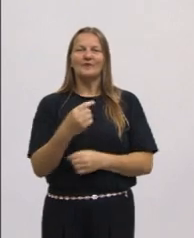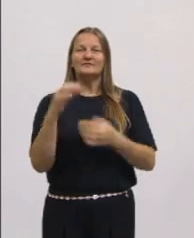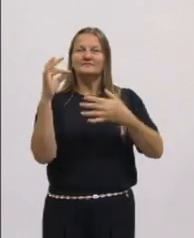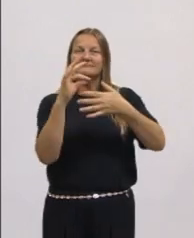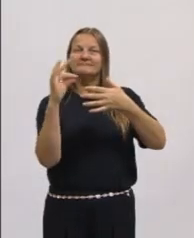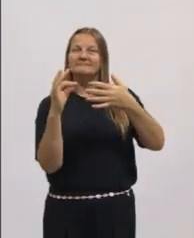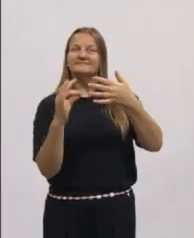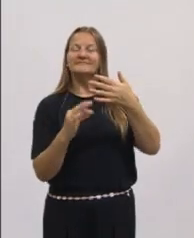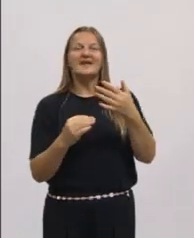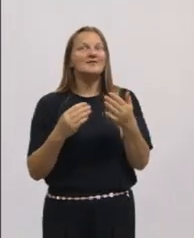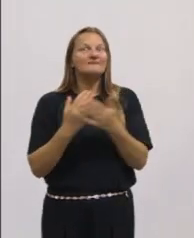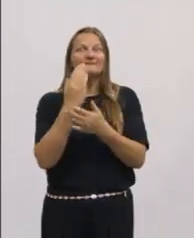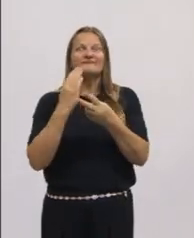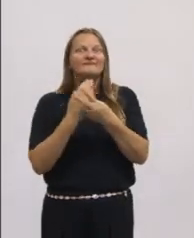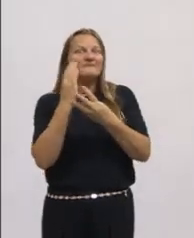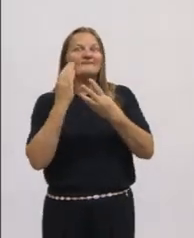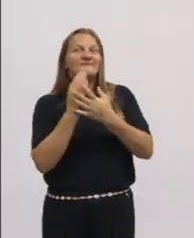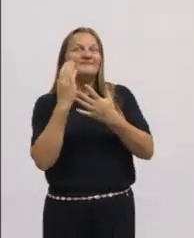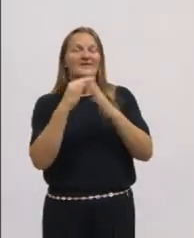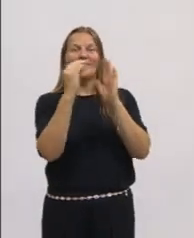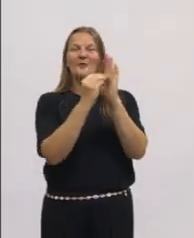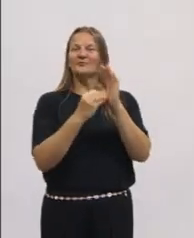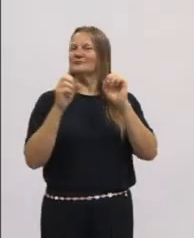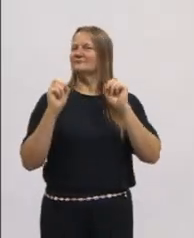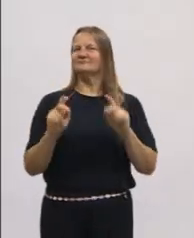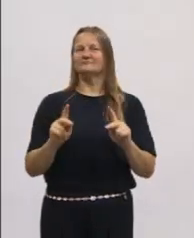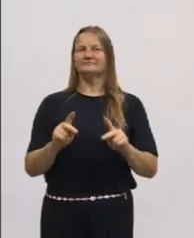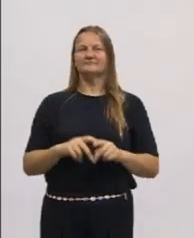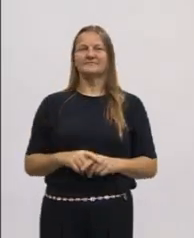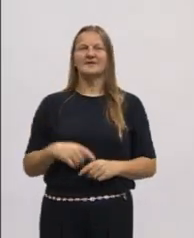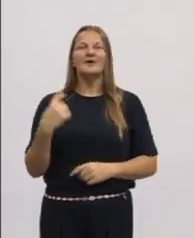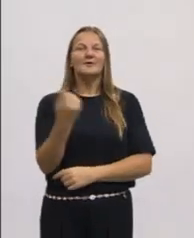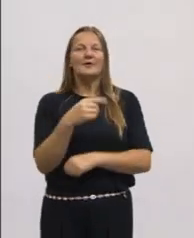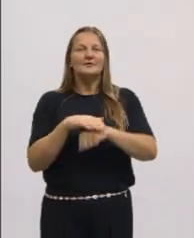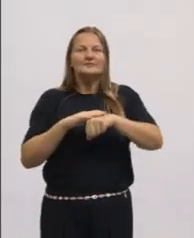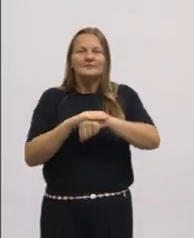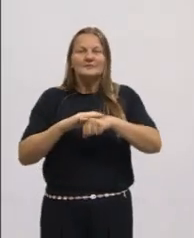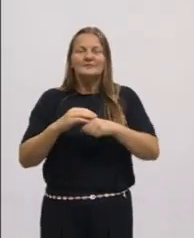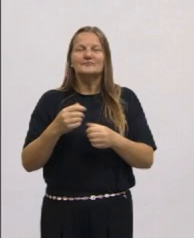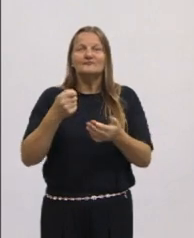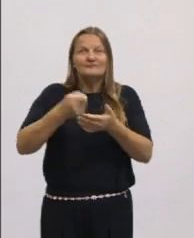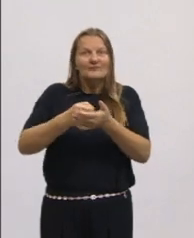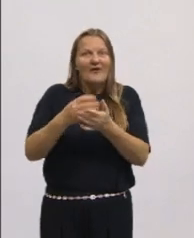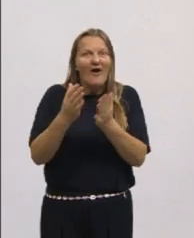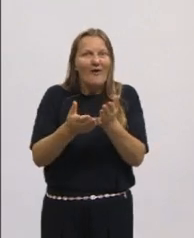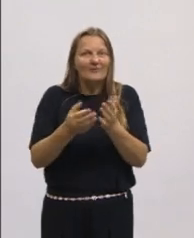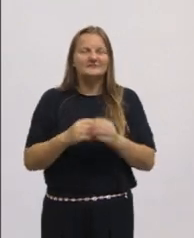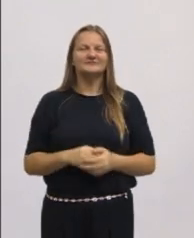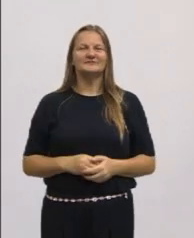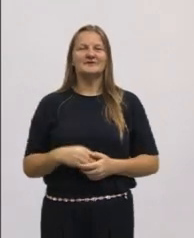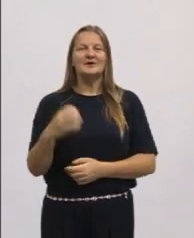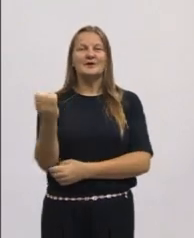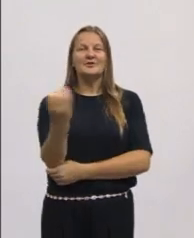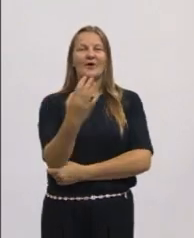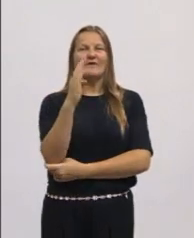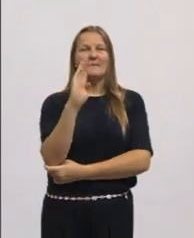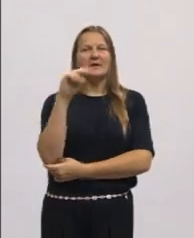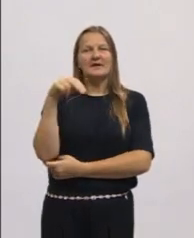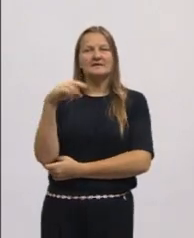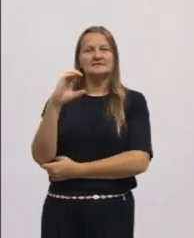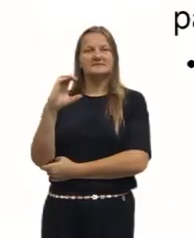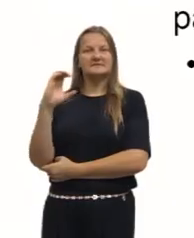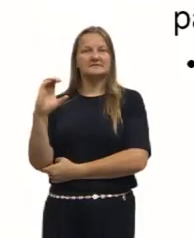tantas questões tantos conteúdos né então a gente vai ter que falar Obrigatoriamente da nova bncc